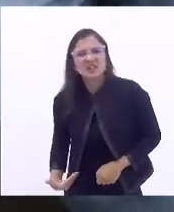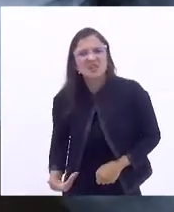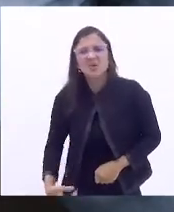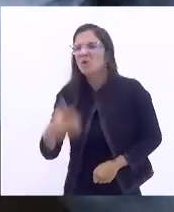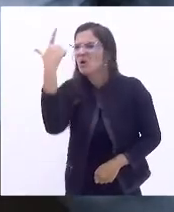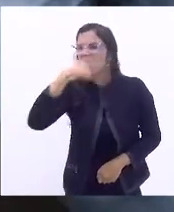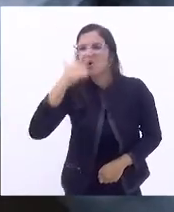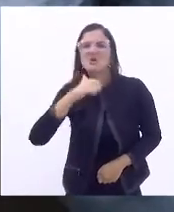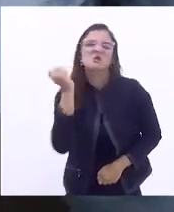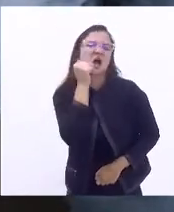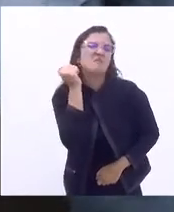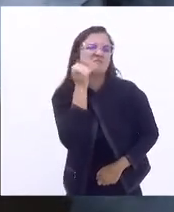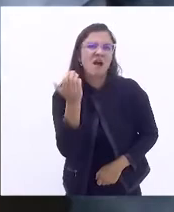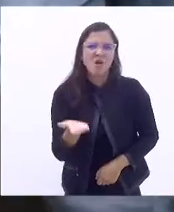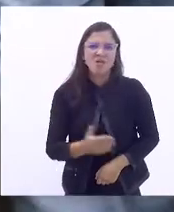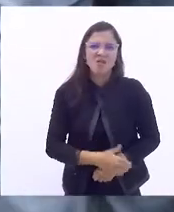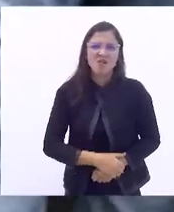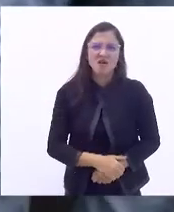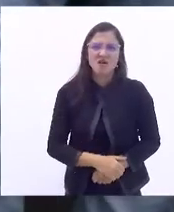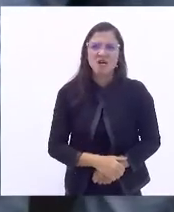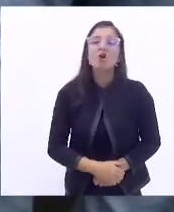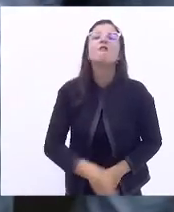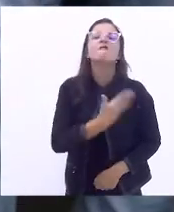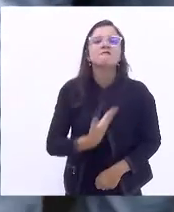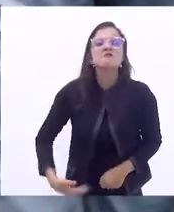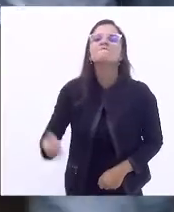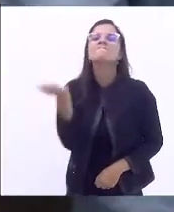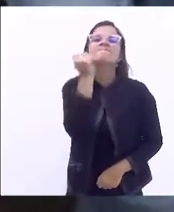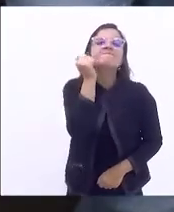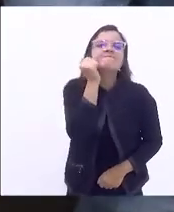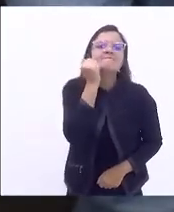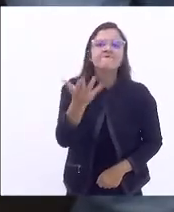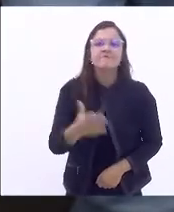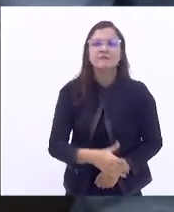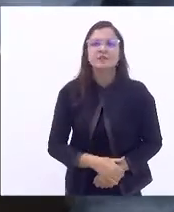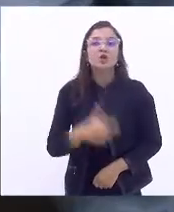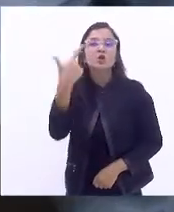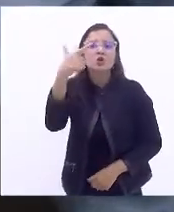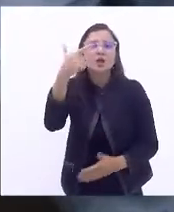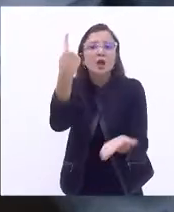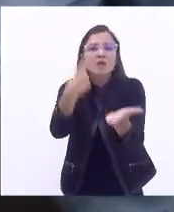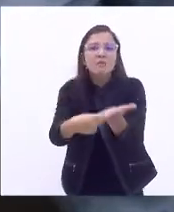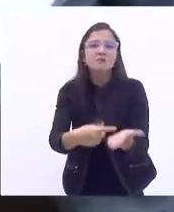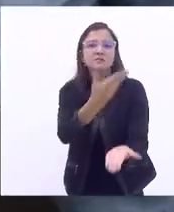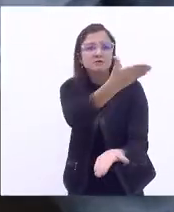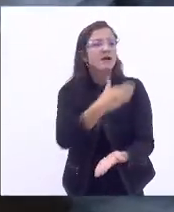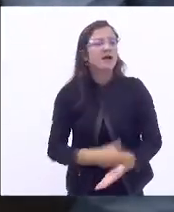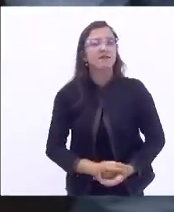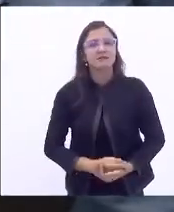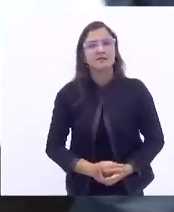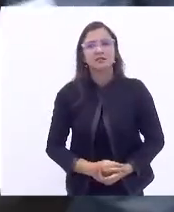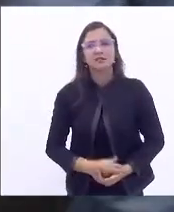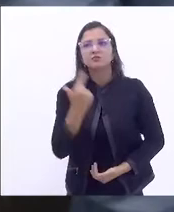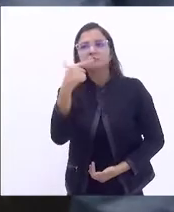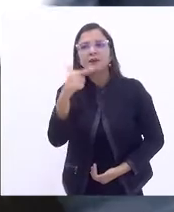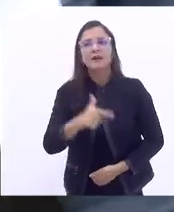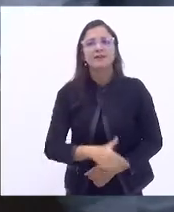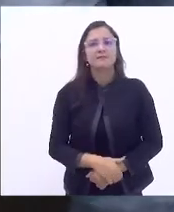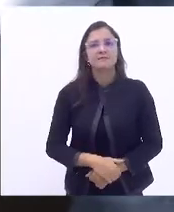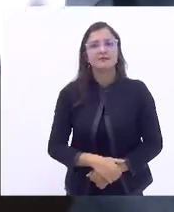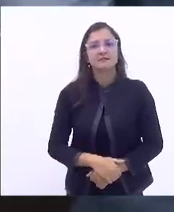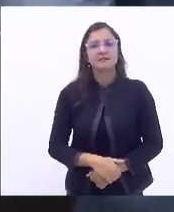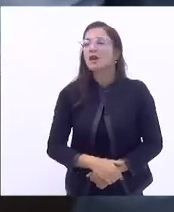agora eu vou esculachar, governador cara de pau, não tem compromisso com a Zona Oeste. Isso aqui é um absurdo,